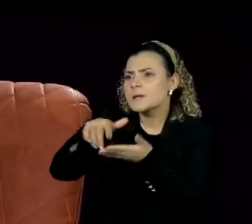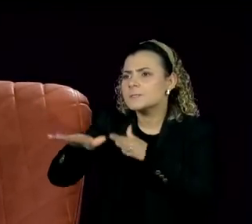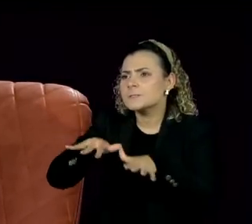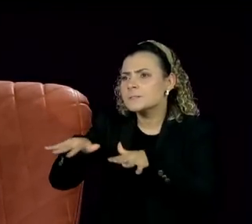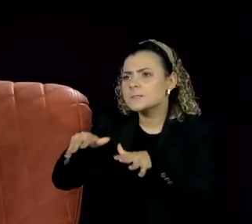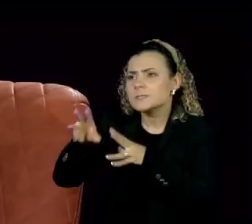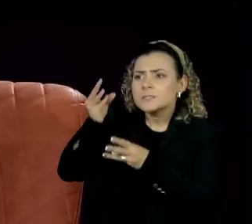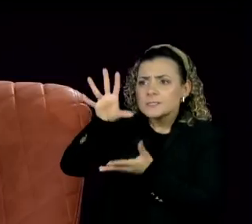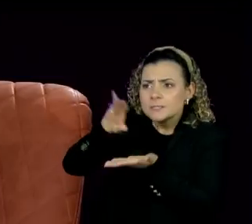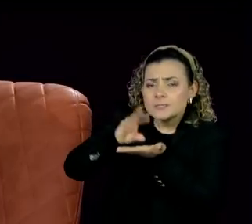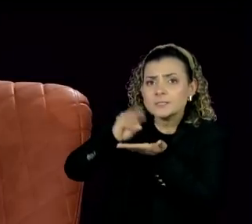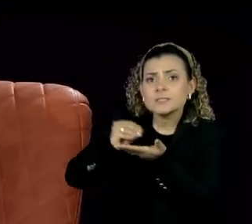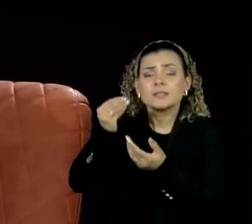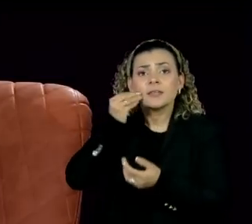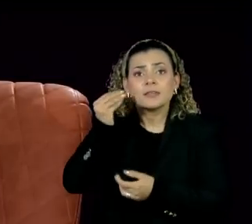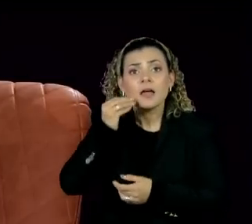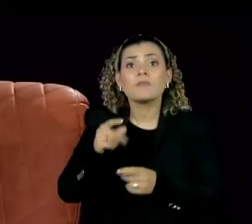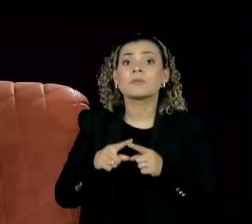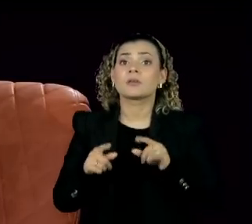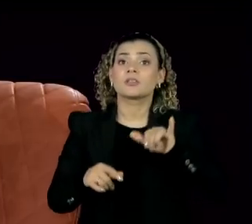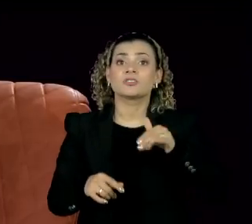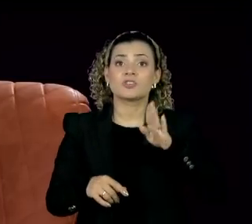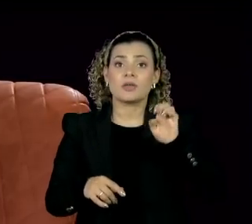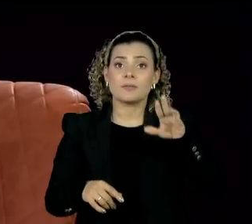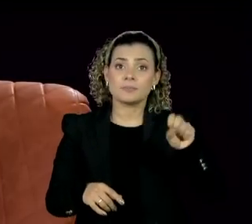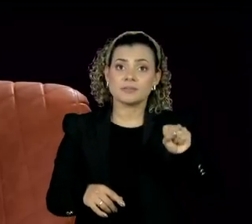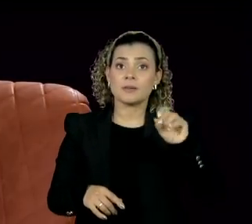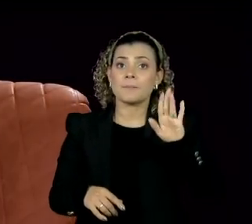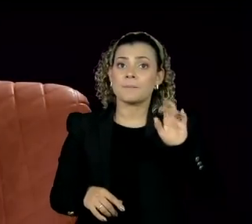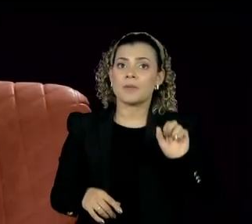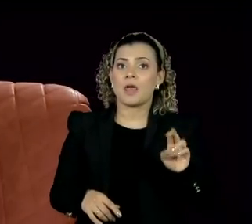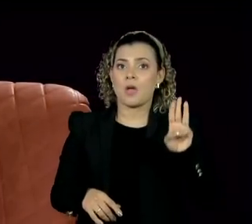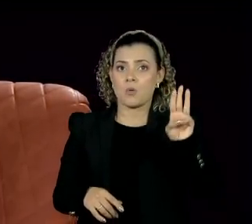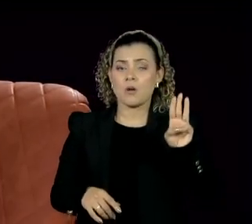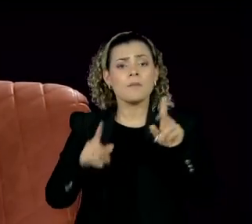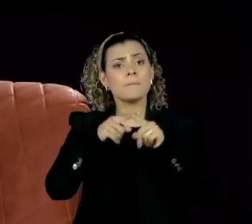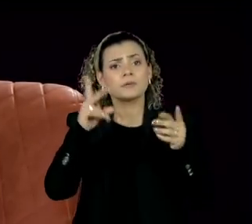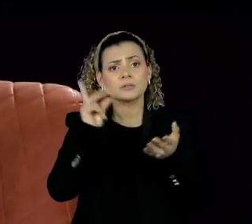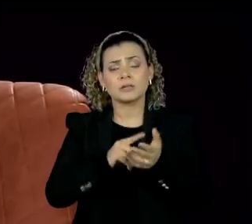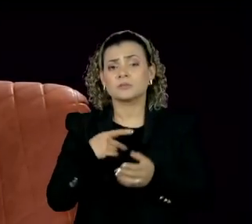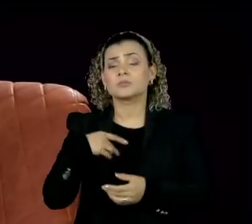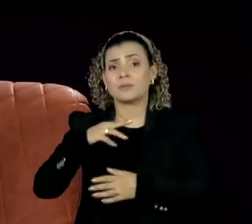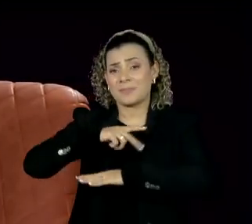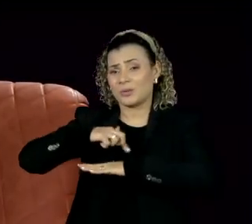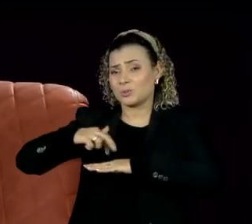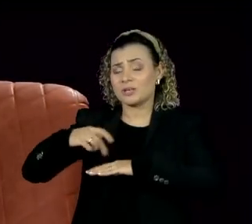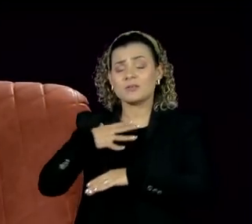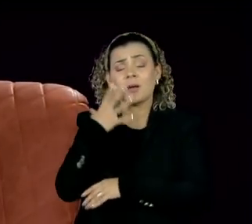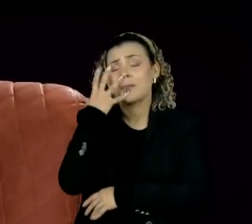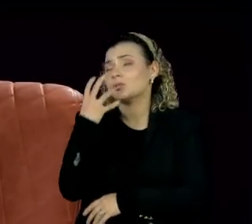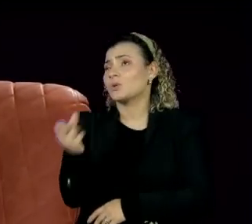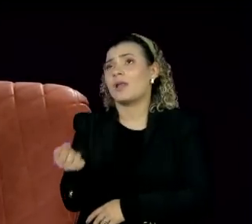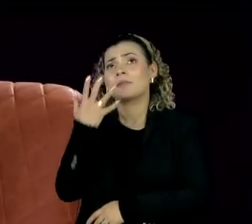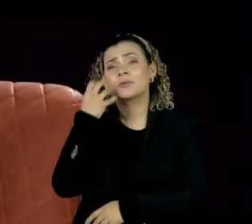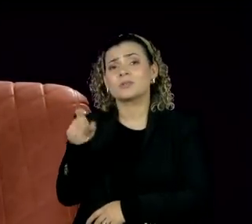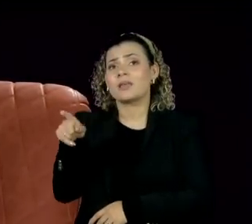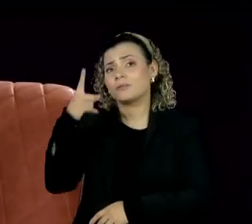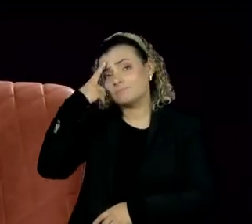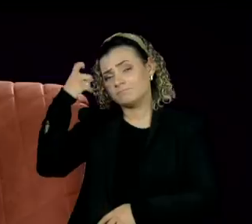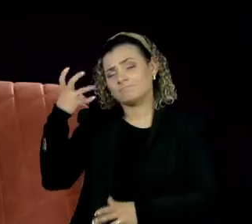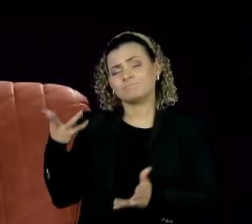já tentava o James Brown, mas James Brown já era mais complicado. Mas o Michael Jackson, assim, eu sou muito apaixonada. Eu acho esse cara muito